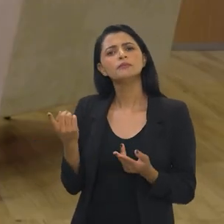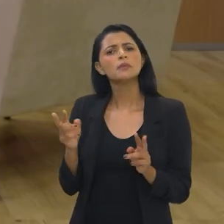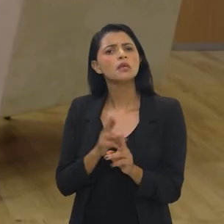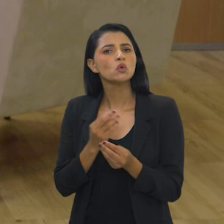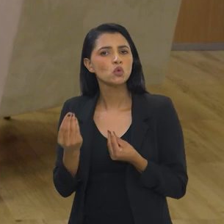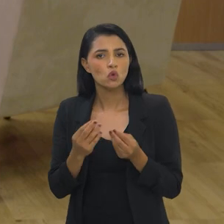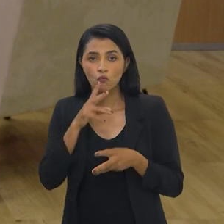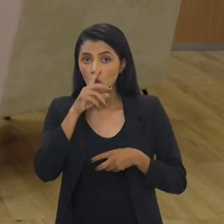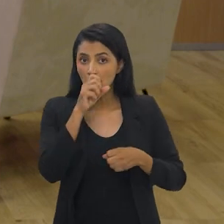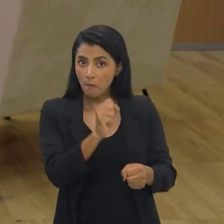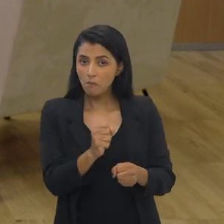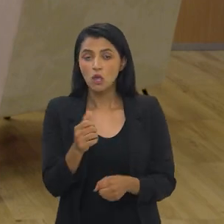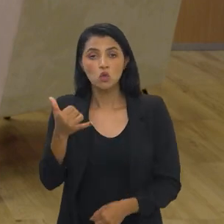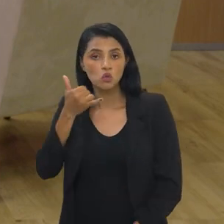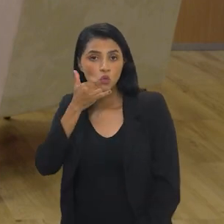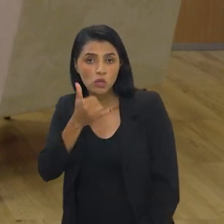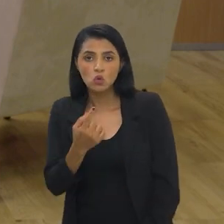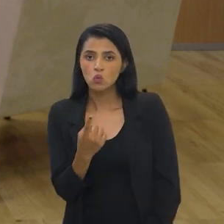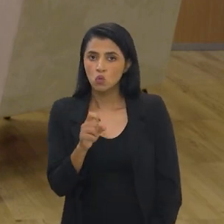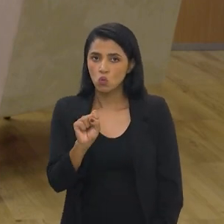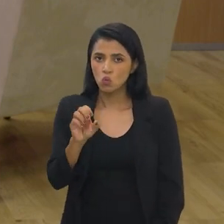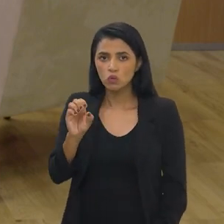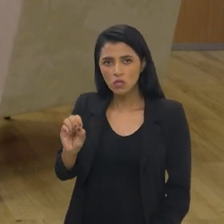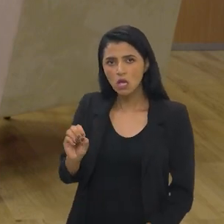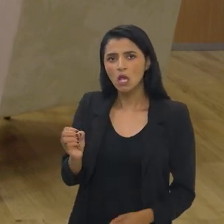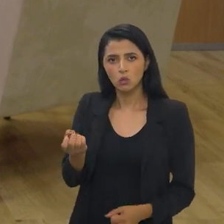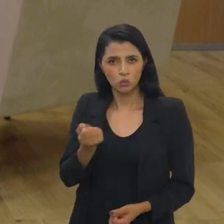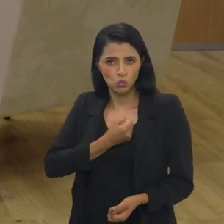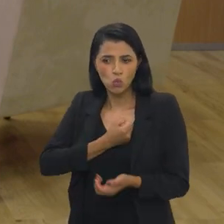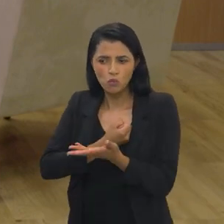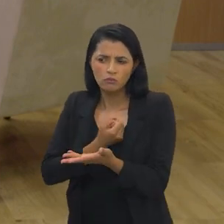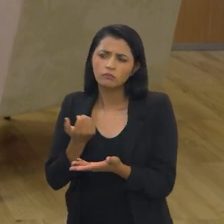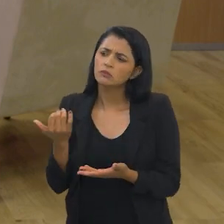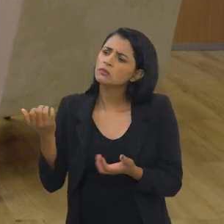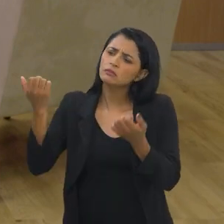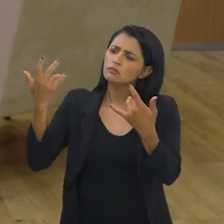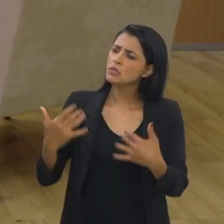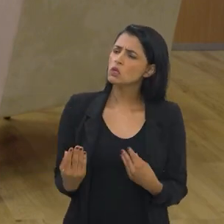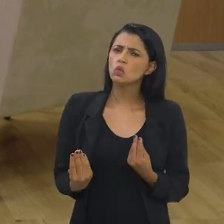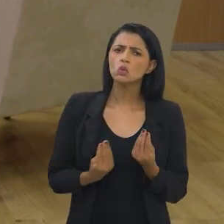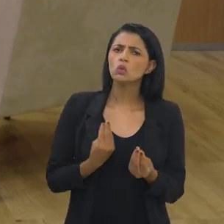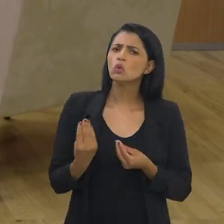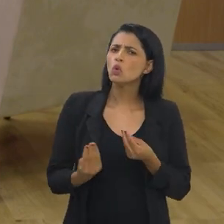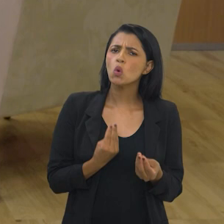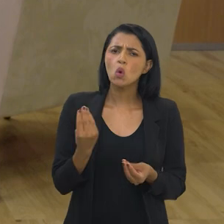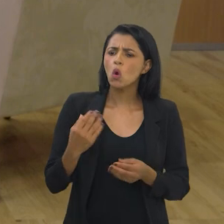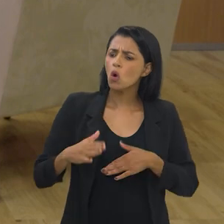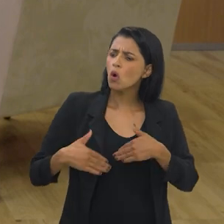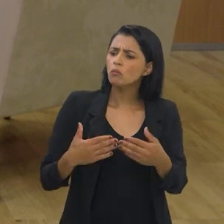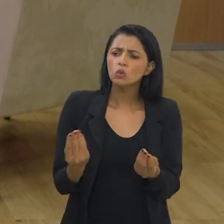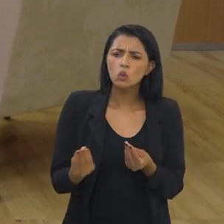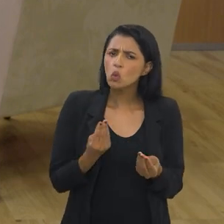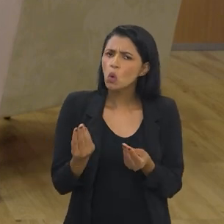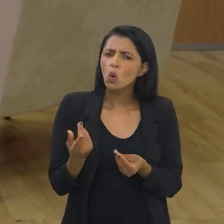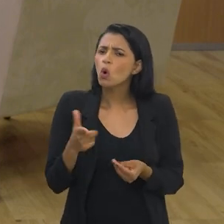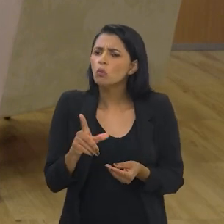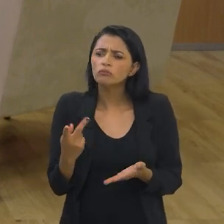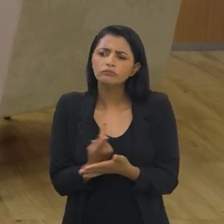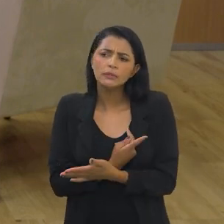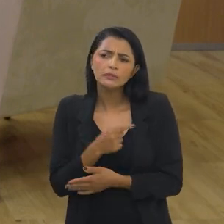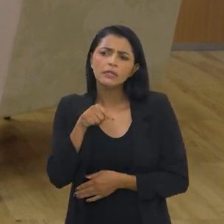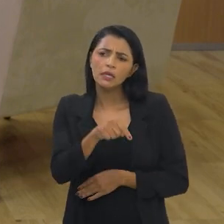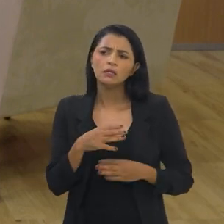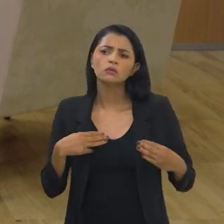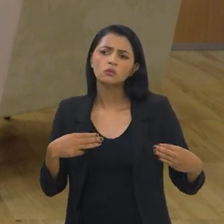do primeiro bloco em relação ao fortalecimento do ligue 180 Então queria que a senhora falasse como é que vai se dar esse processo